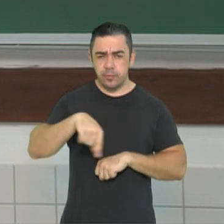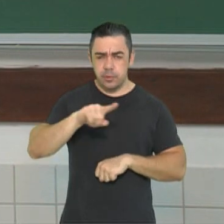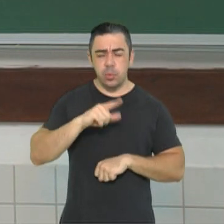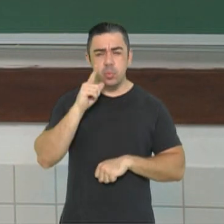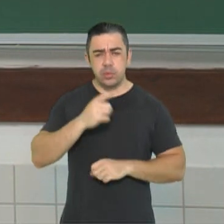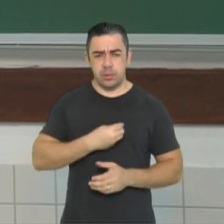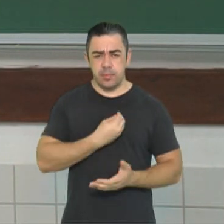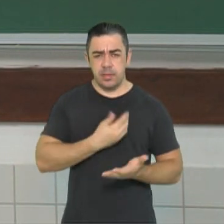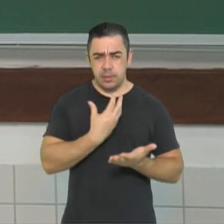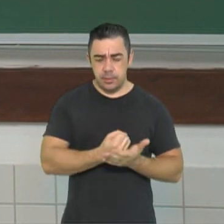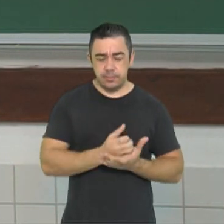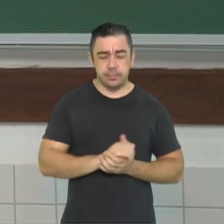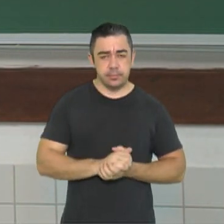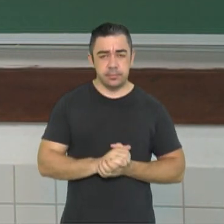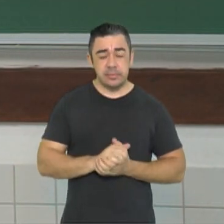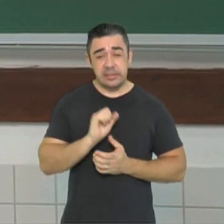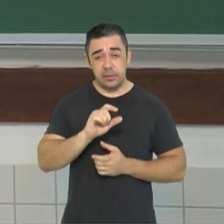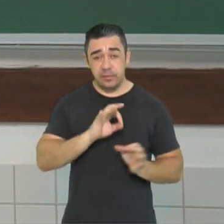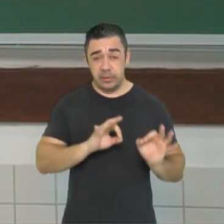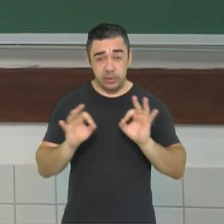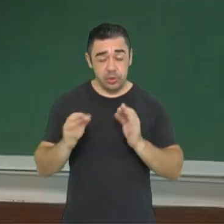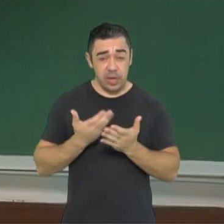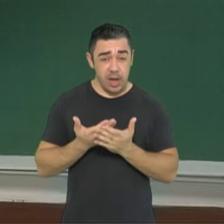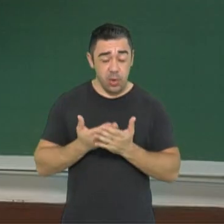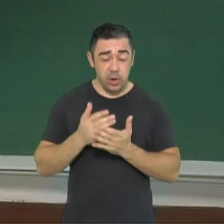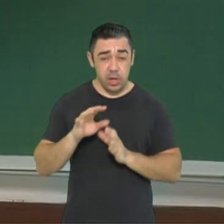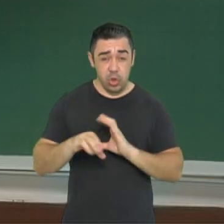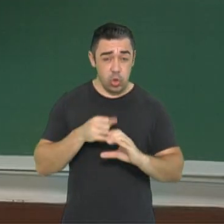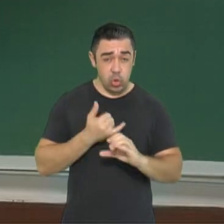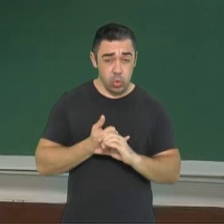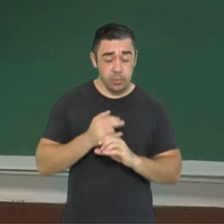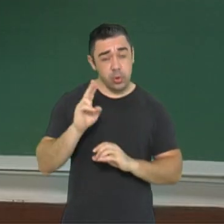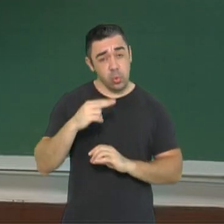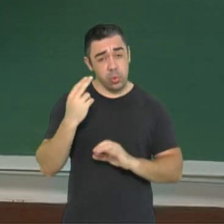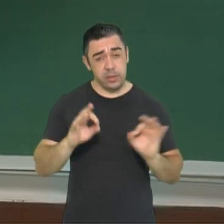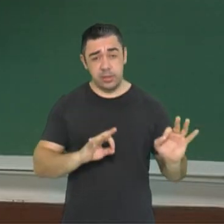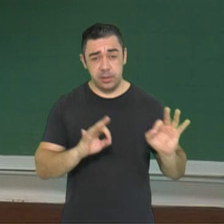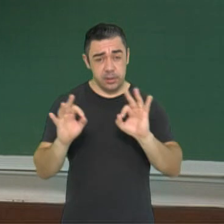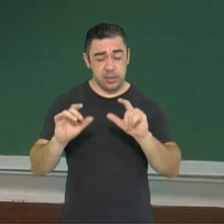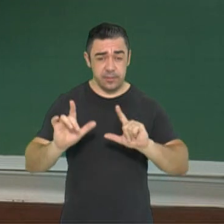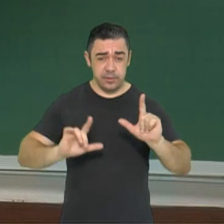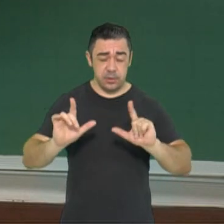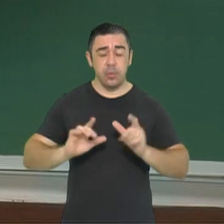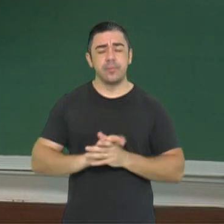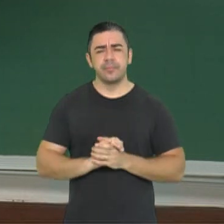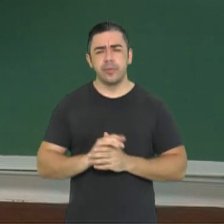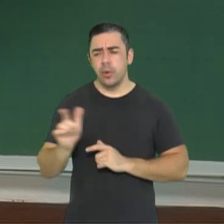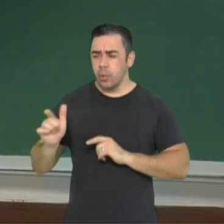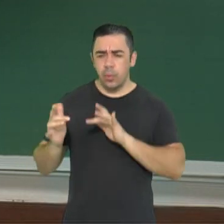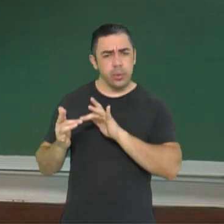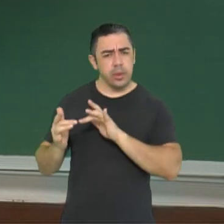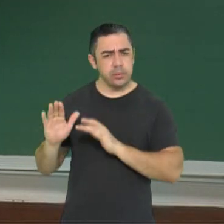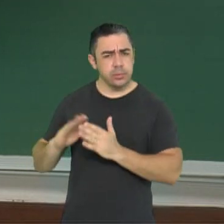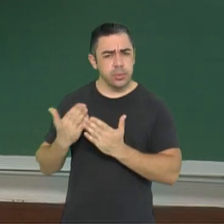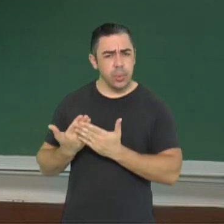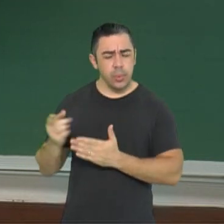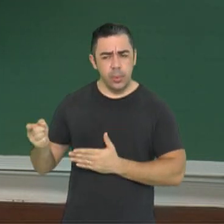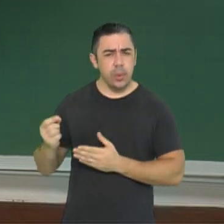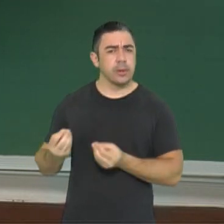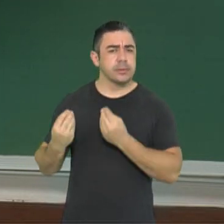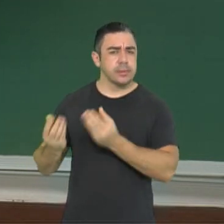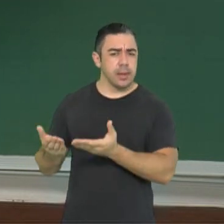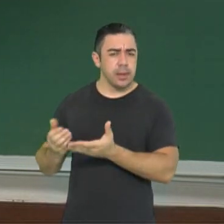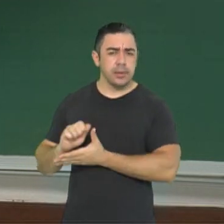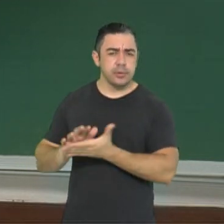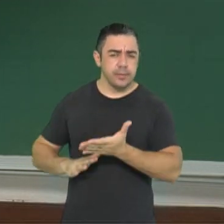a sua presença. Se você está assistindo às nossas aulas pelo YouTube ou pela TV, entre em contato com a sua escola para que você veja